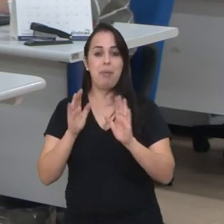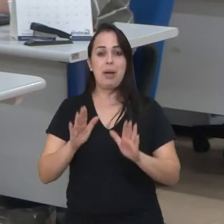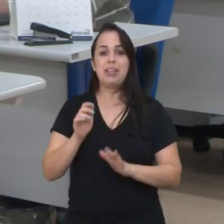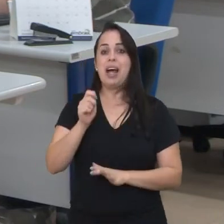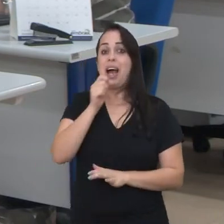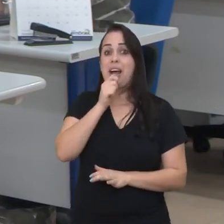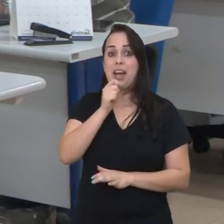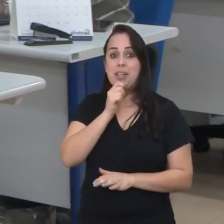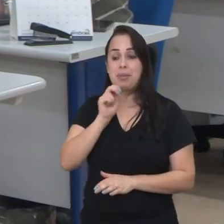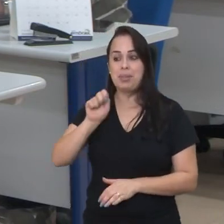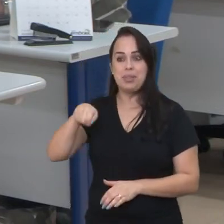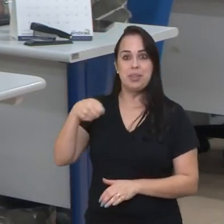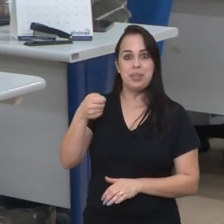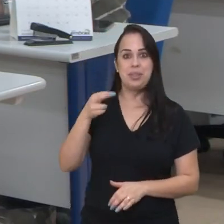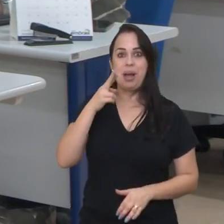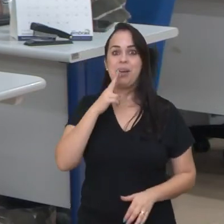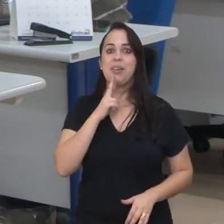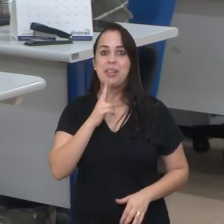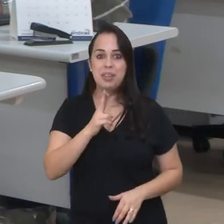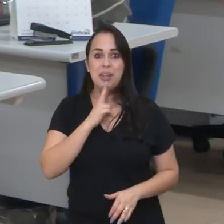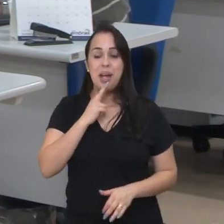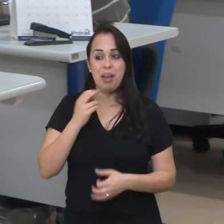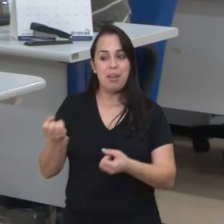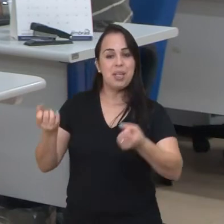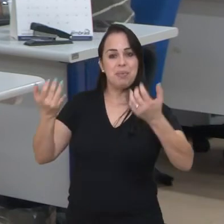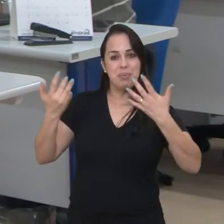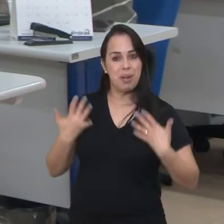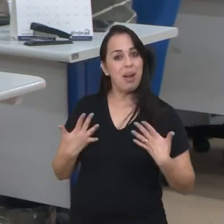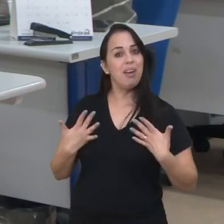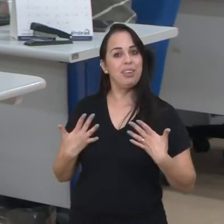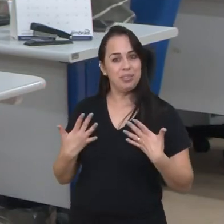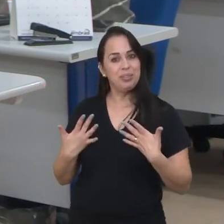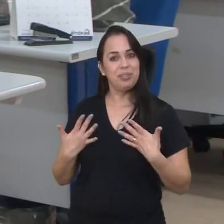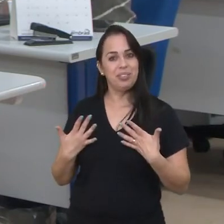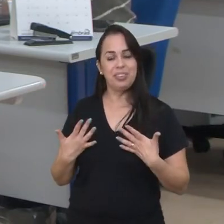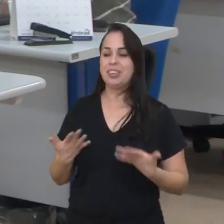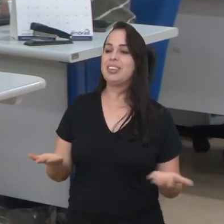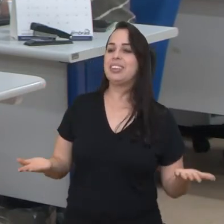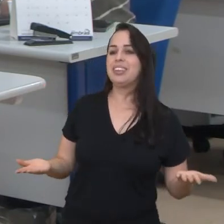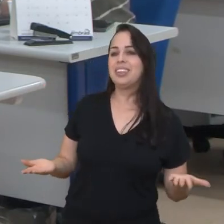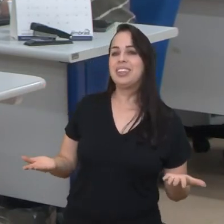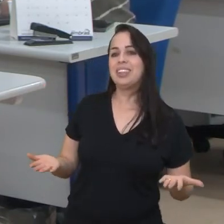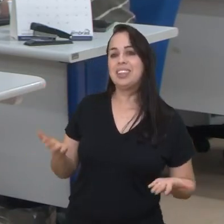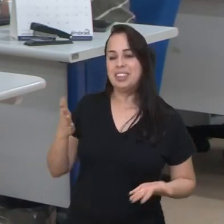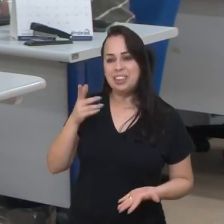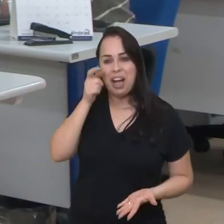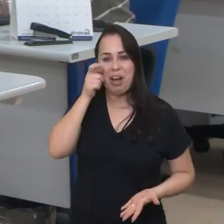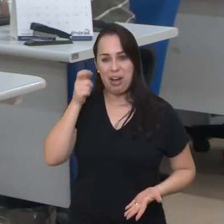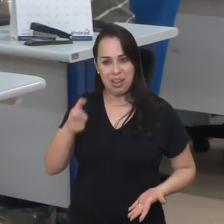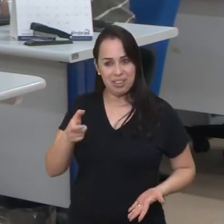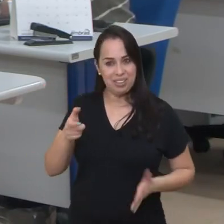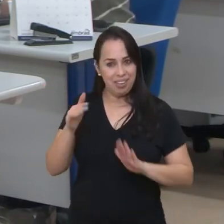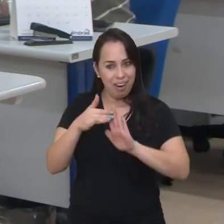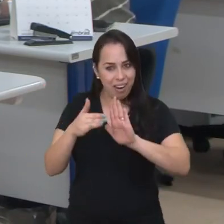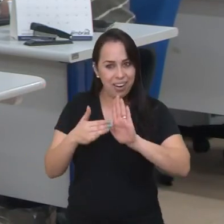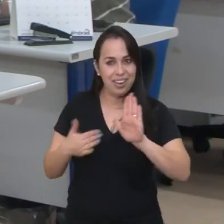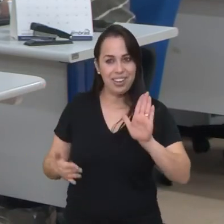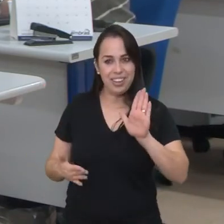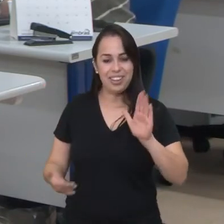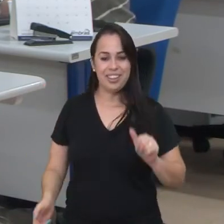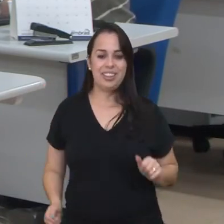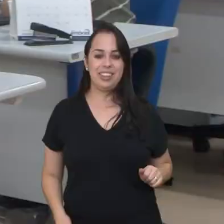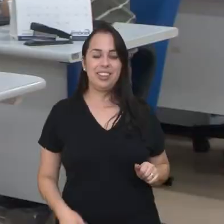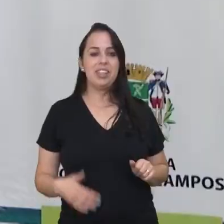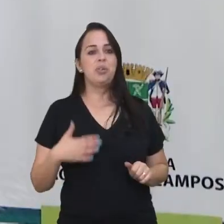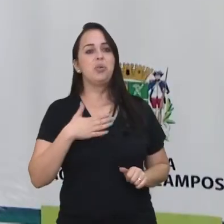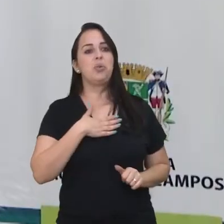deixar para a nossa repórter Rafaele Franco a missão de contar para a gente tudo o que vai rolar. E aí, Rafaele, já se interessou por alguma